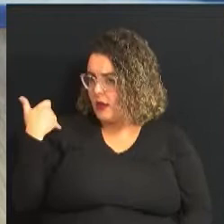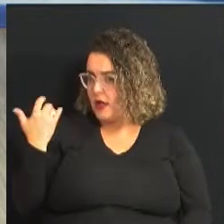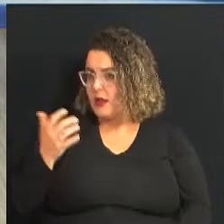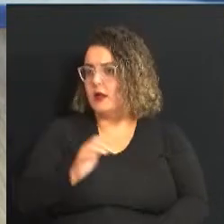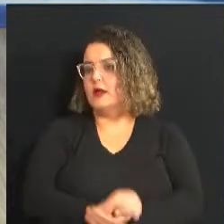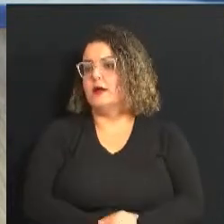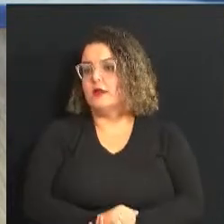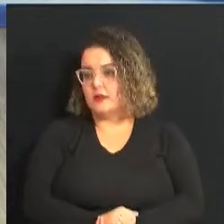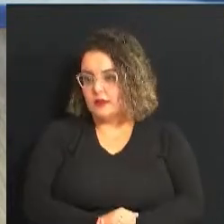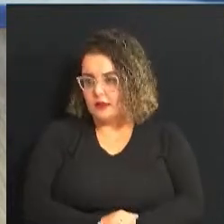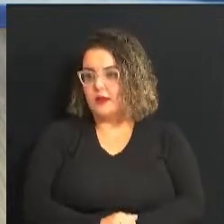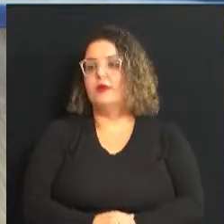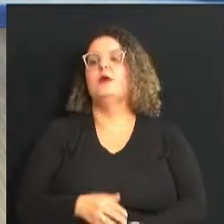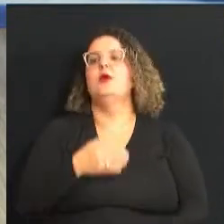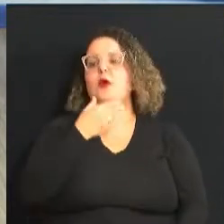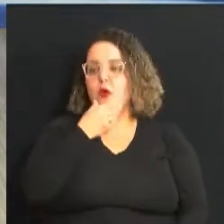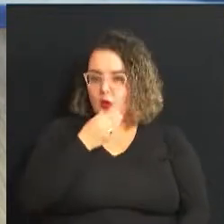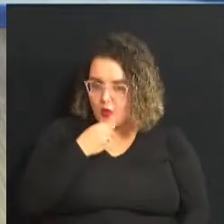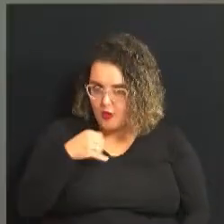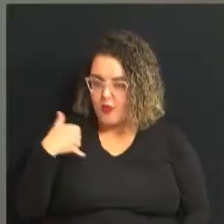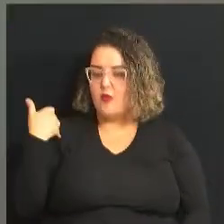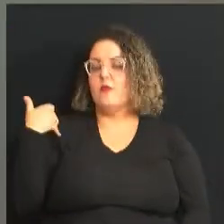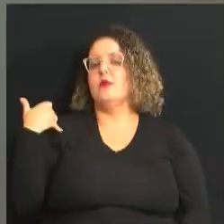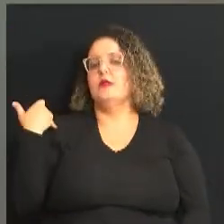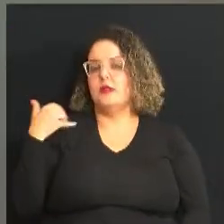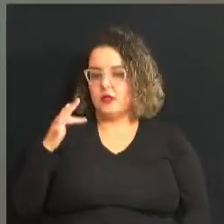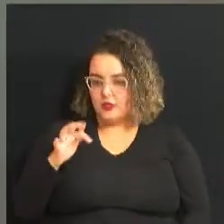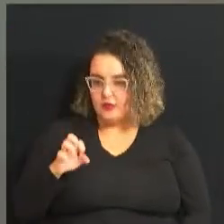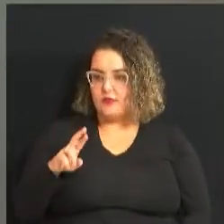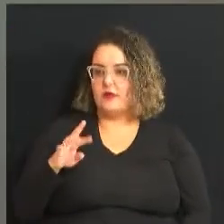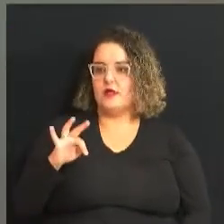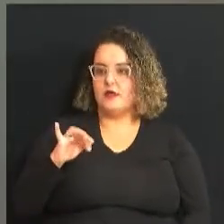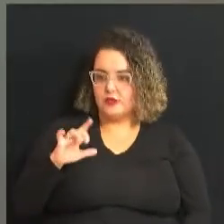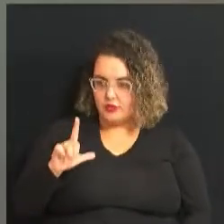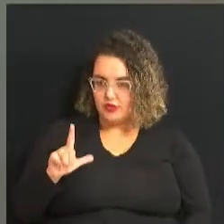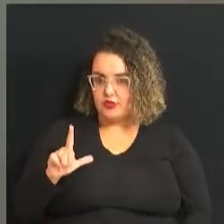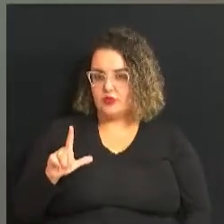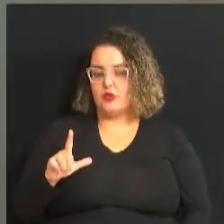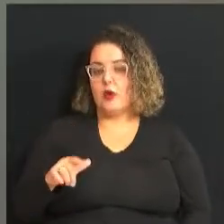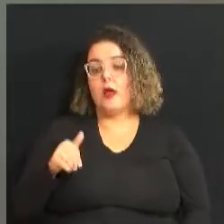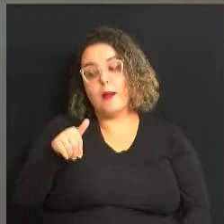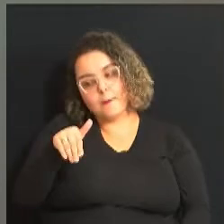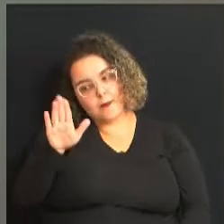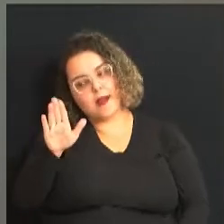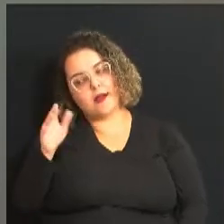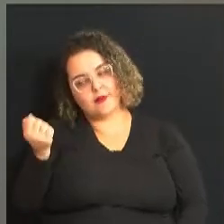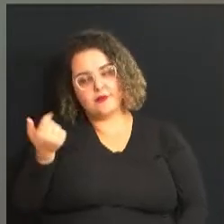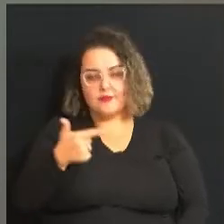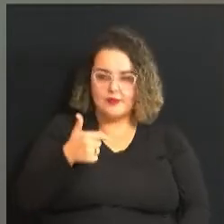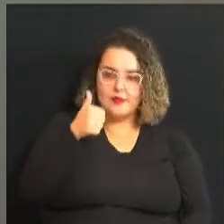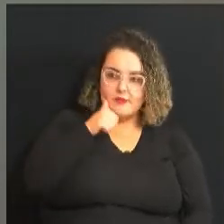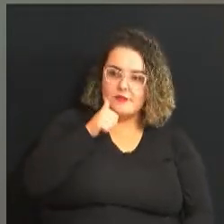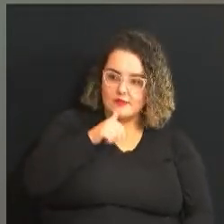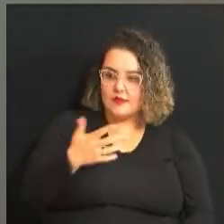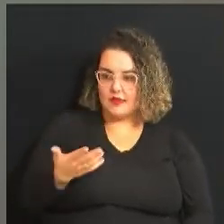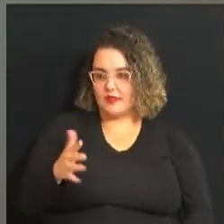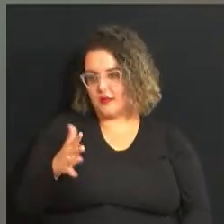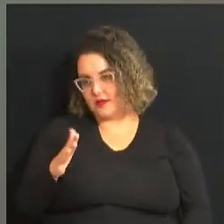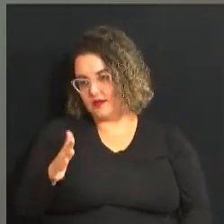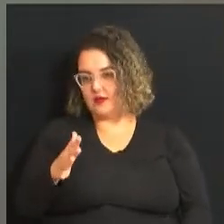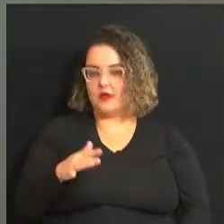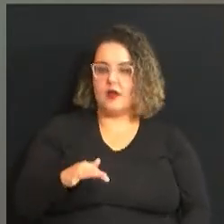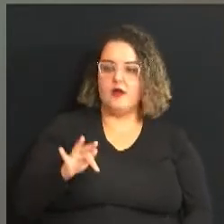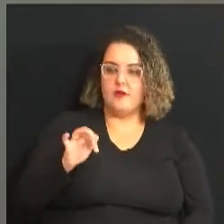O homem também tem uma idade fértil, só que o do homem vai um pouquinho a mais do que o da mulher, né? O homem ele fica fértil, mesmo que a